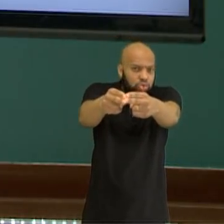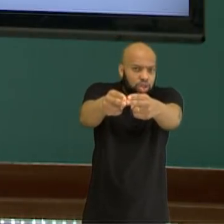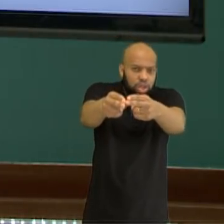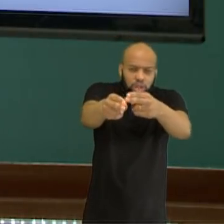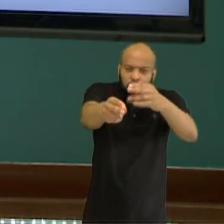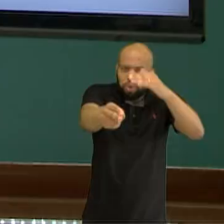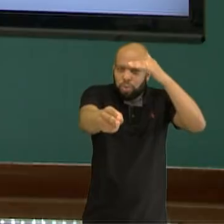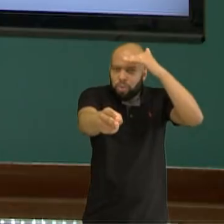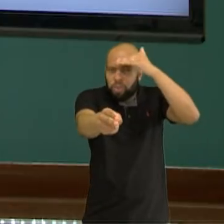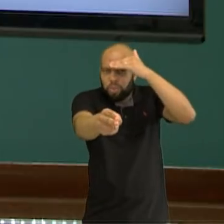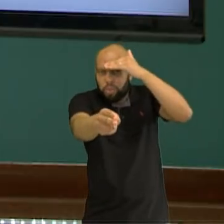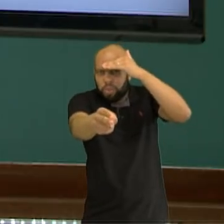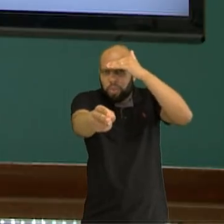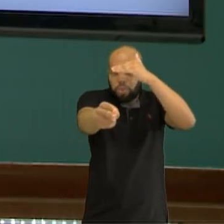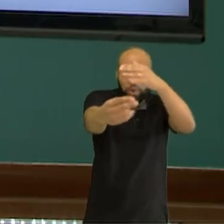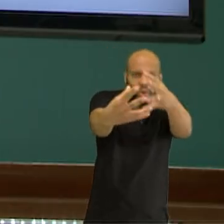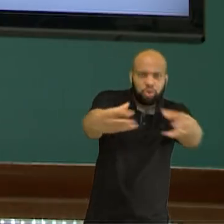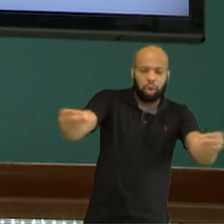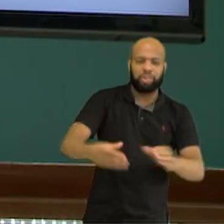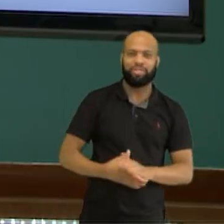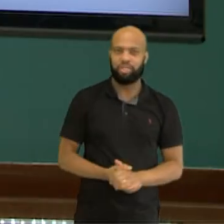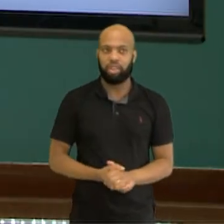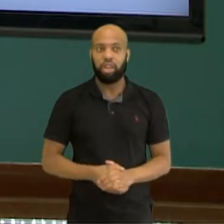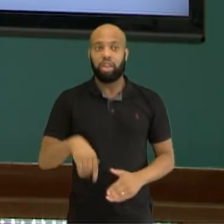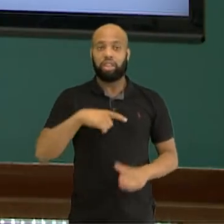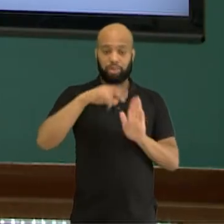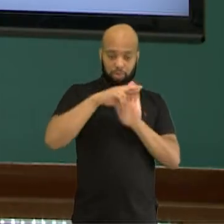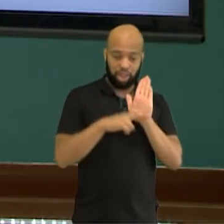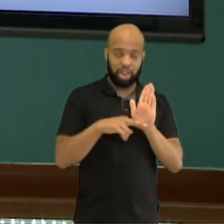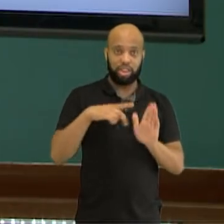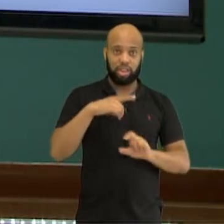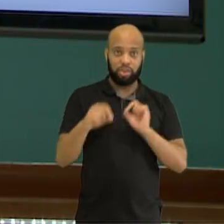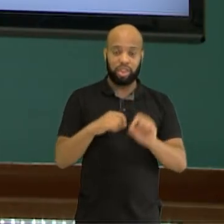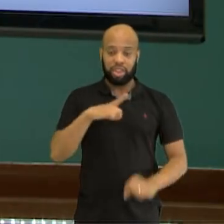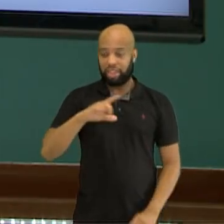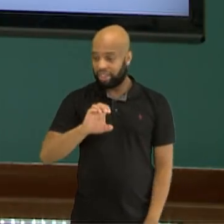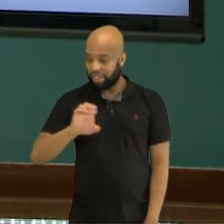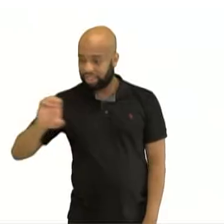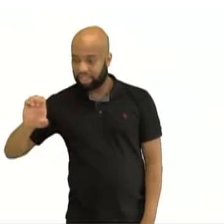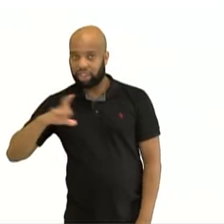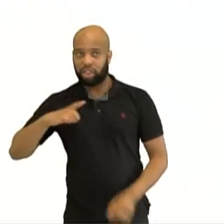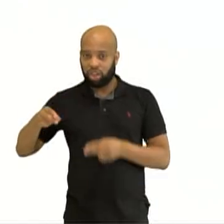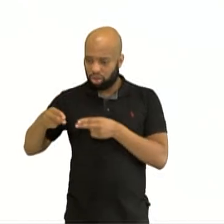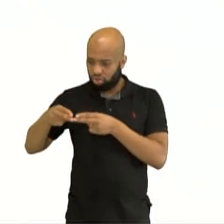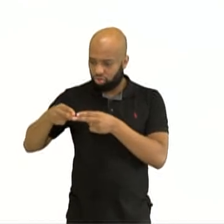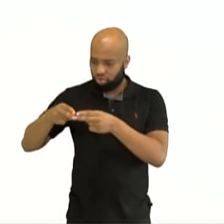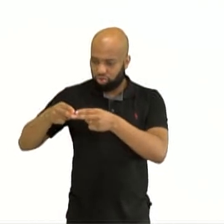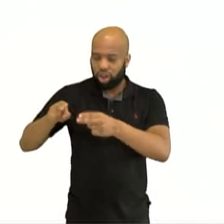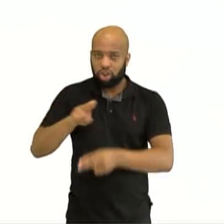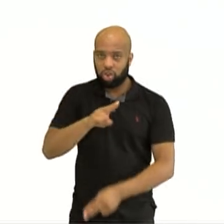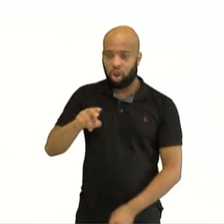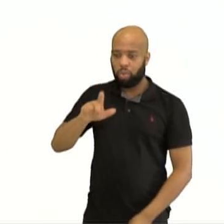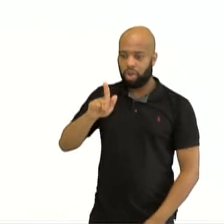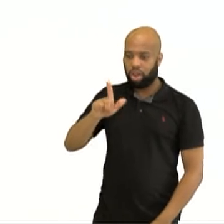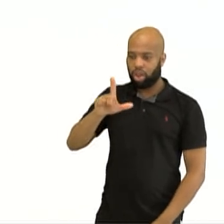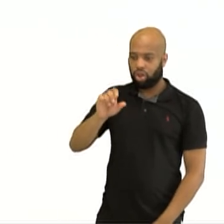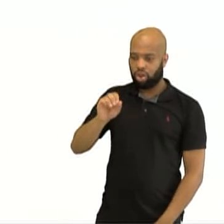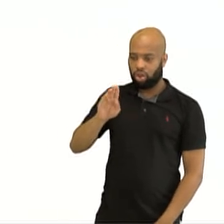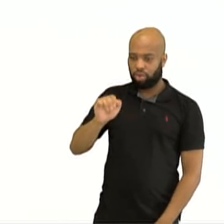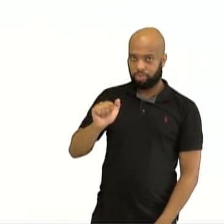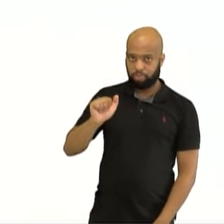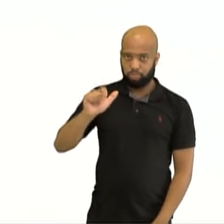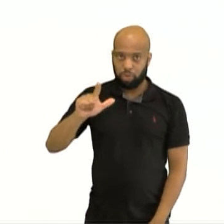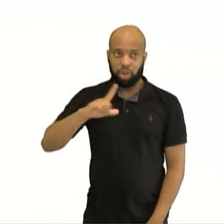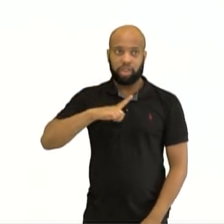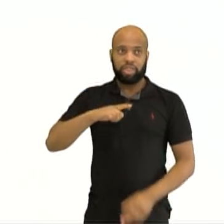obedece uma regra. Nós percebemos aqui, no lado esquerdo, um navio chamado Global Success, que ele está